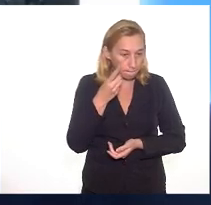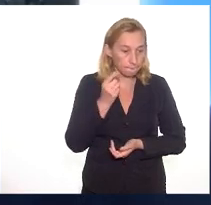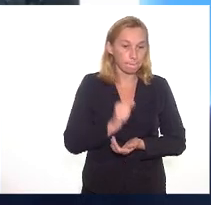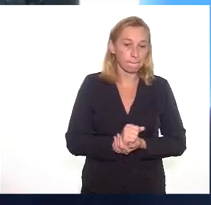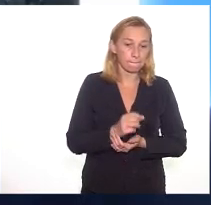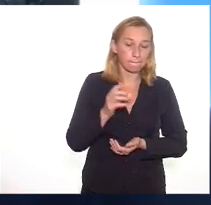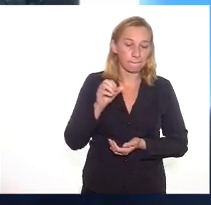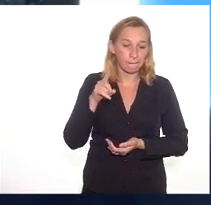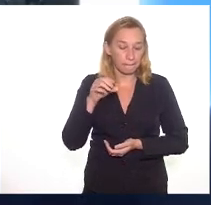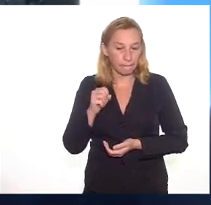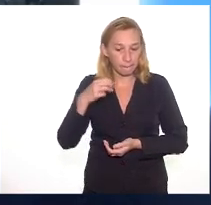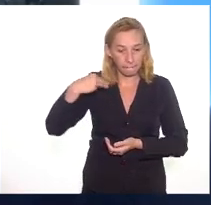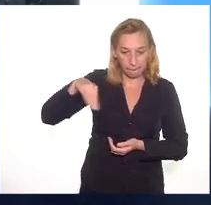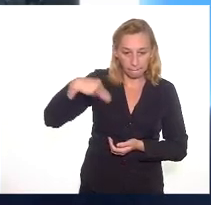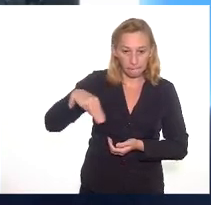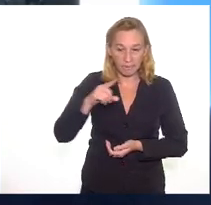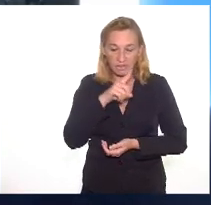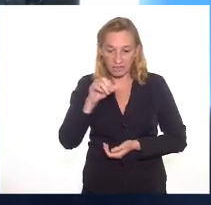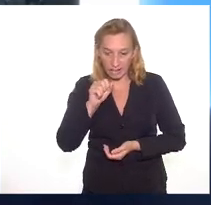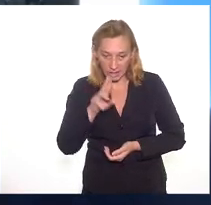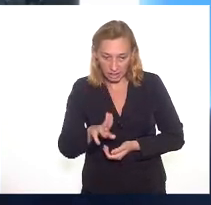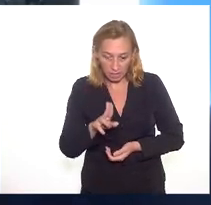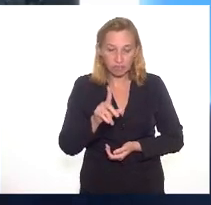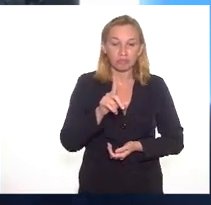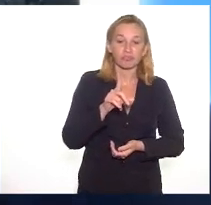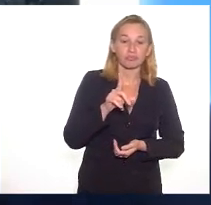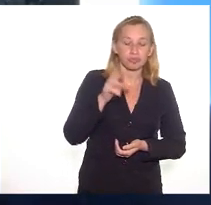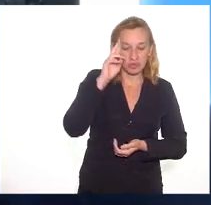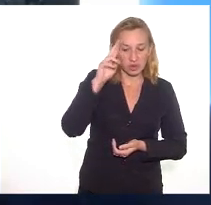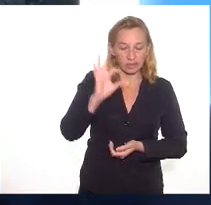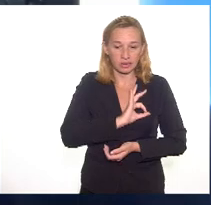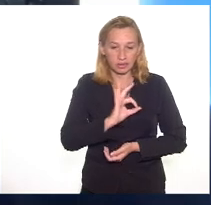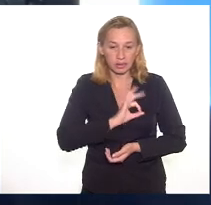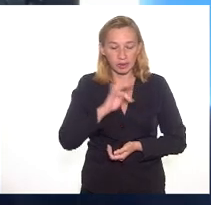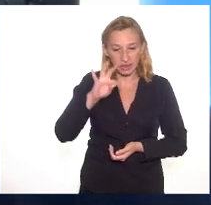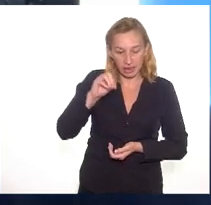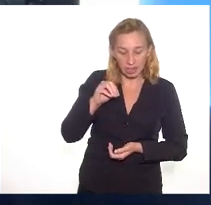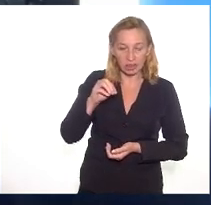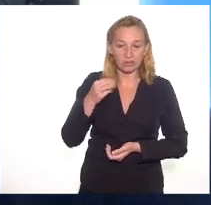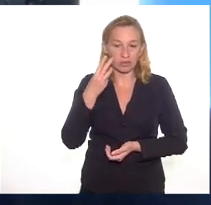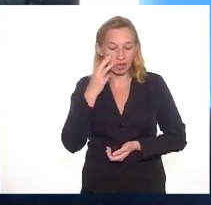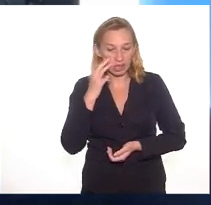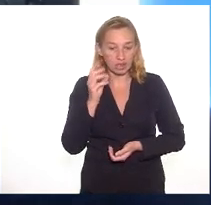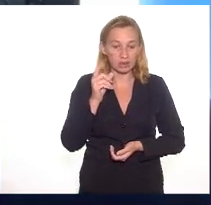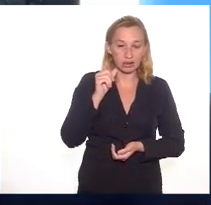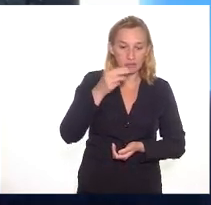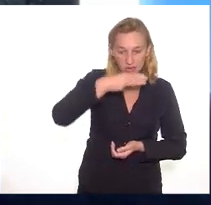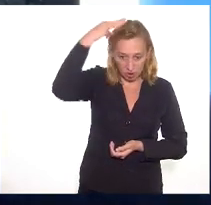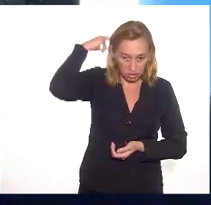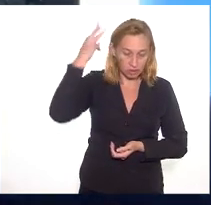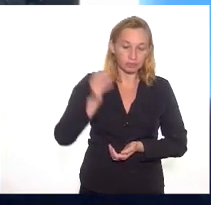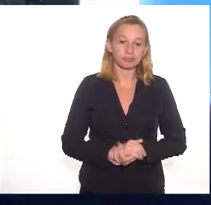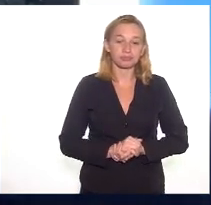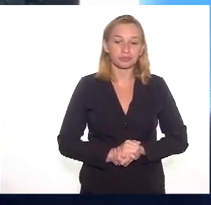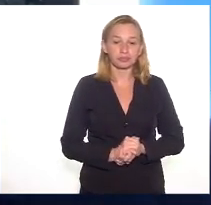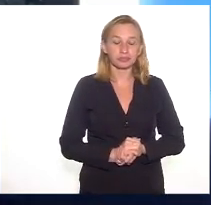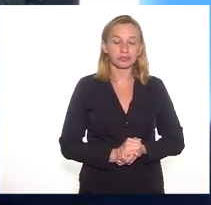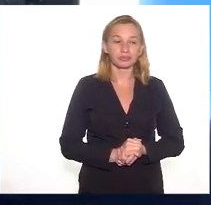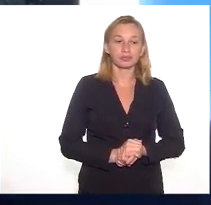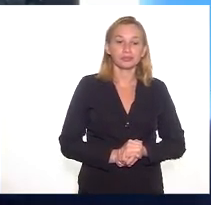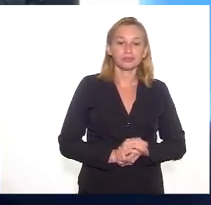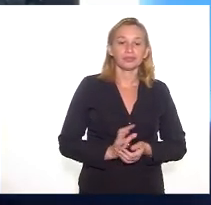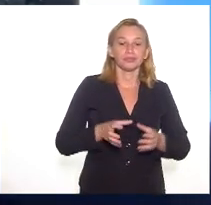Deputados Carlos Mink, Zaqueu Teixeira, Subtenente Bernardo, Valdeque Carneiro, Gustavo Tutuco e Márcio Pacheco. Pendendo de pareceres